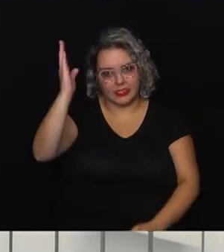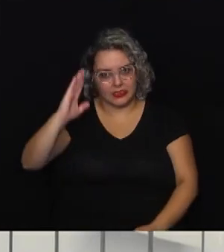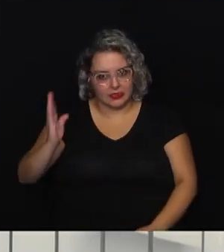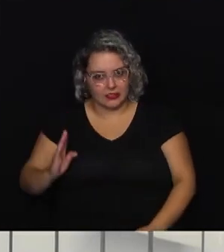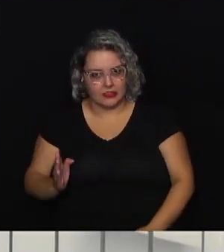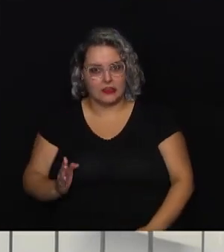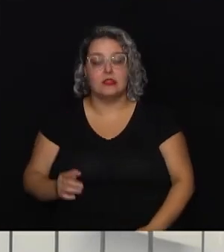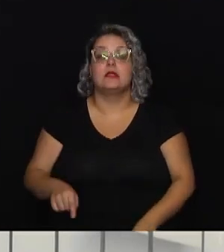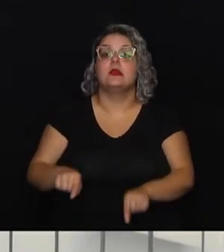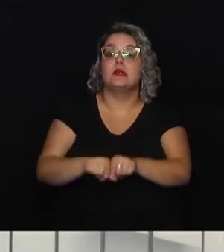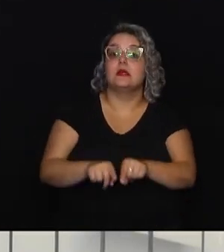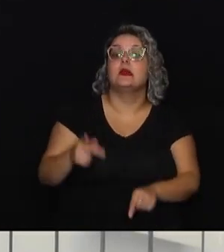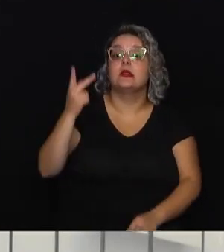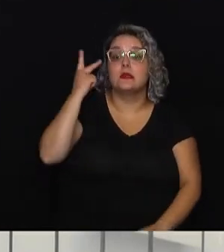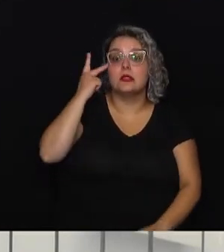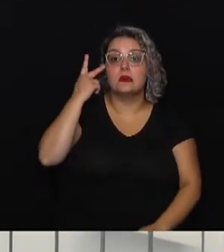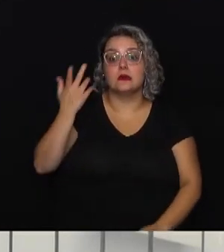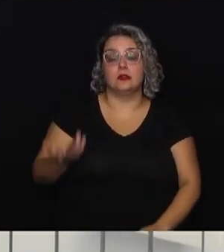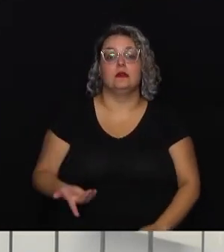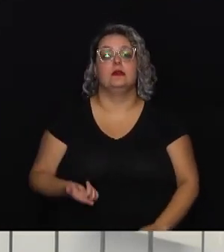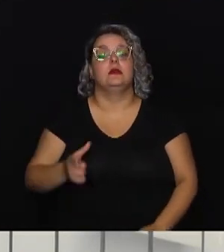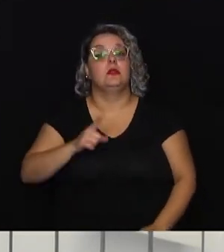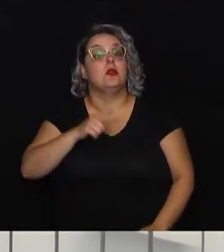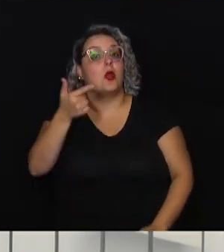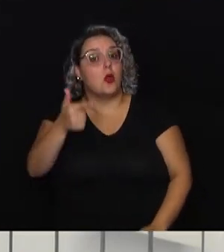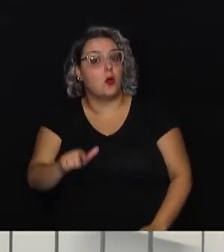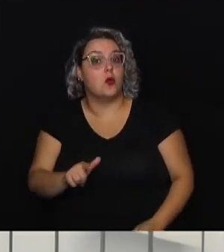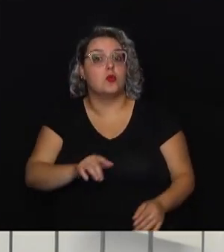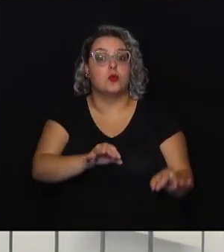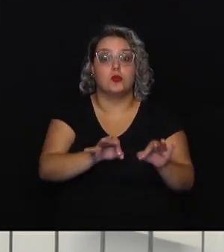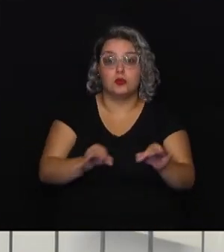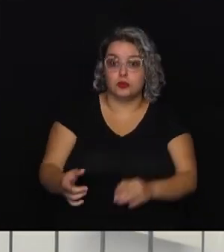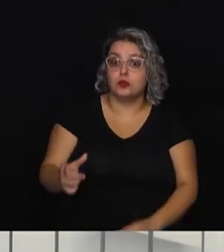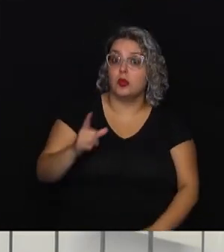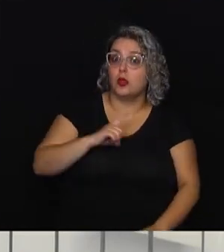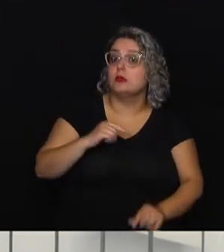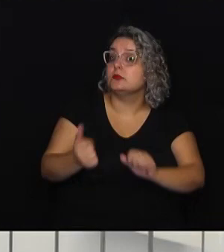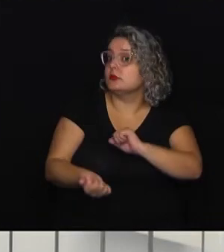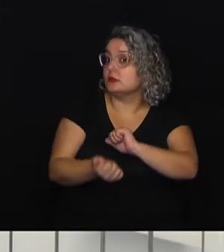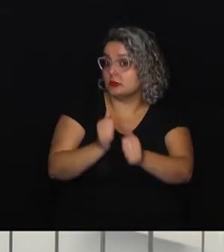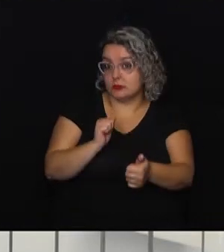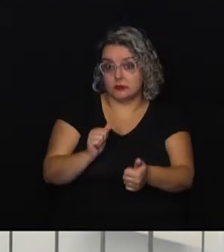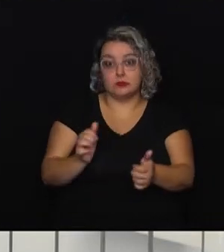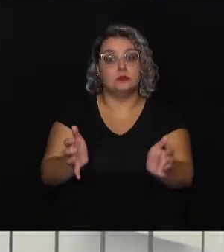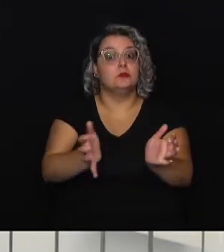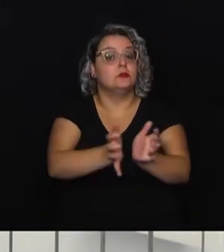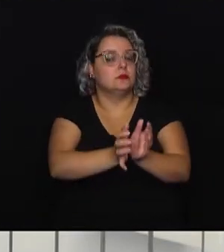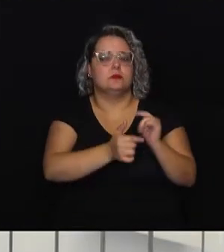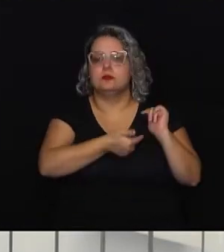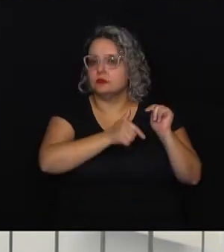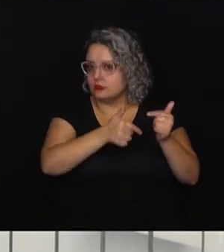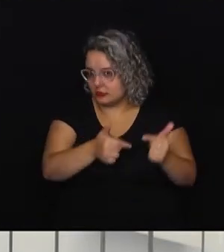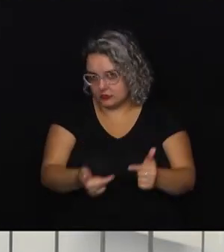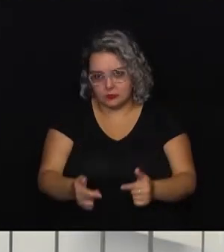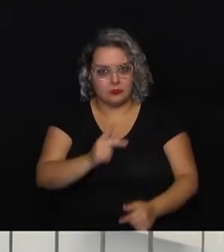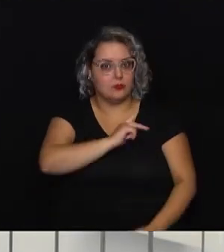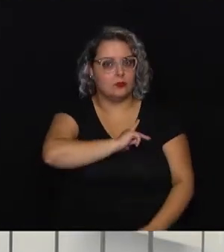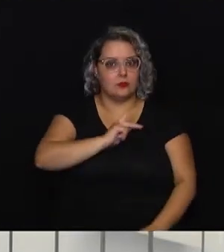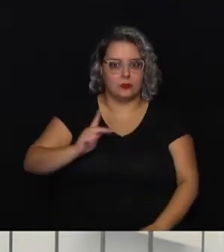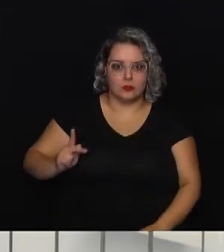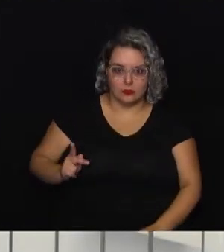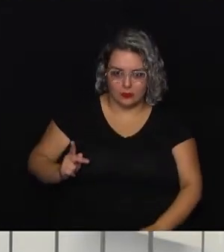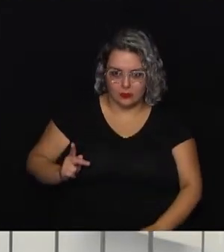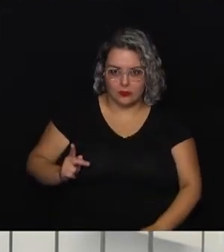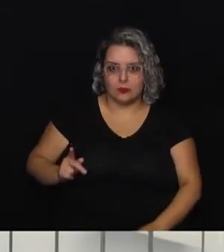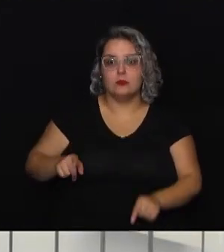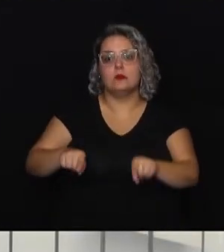campeã paulista. A gente tem a continuidade deste projeto. A gente tem no futebol as equipes tradicionais, como Ponte Preta,